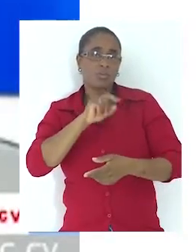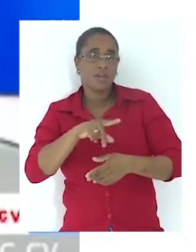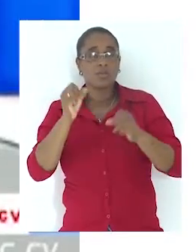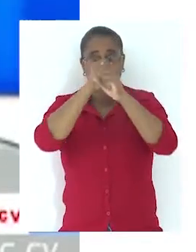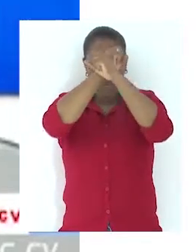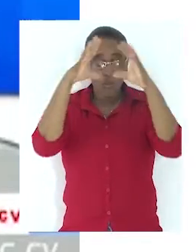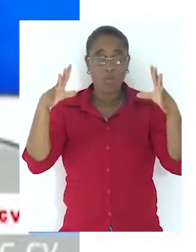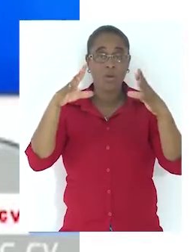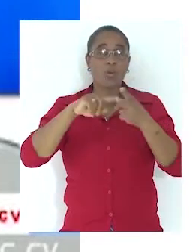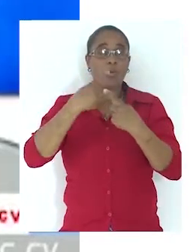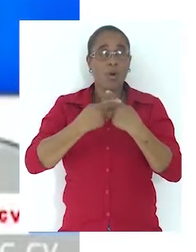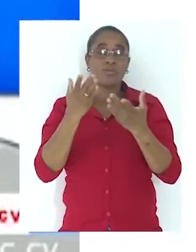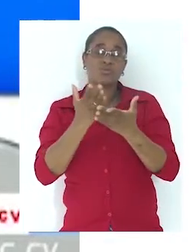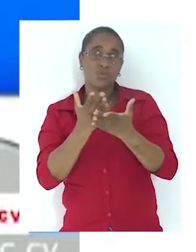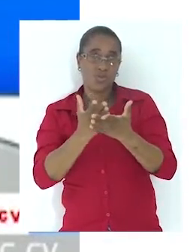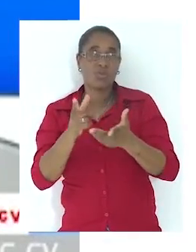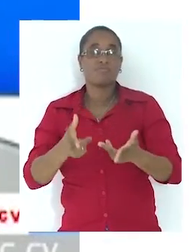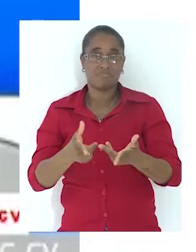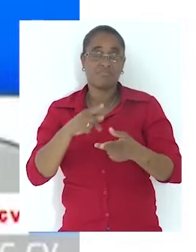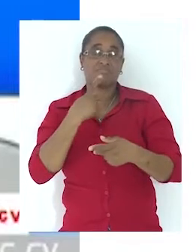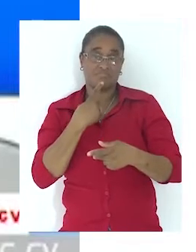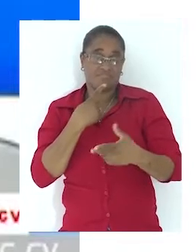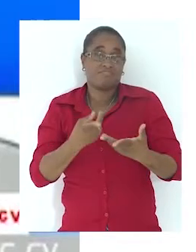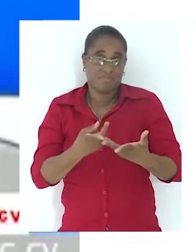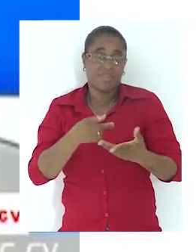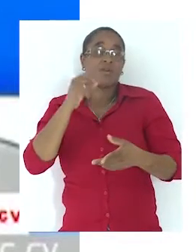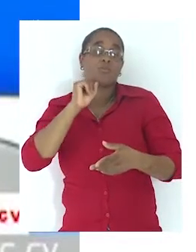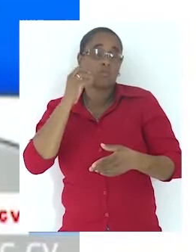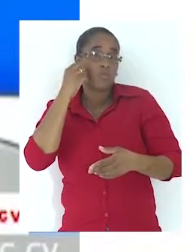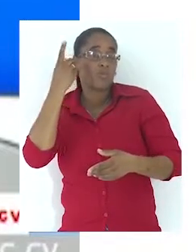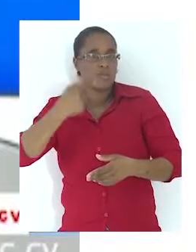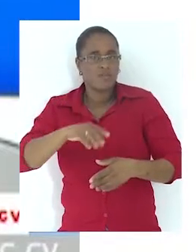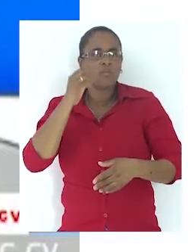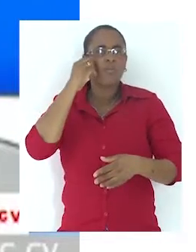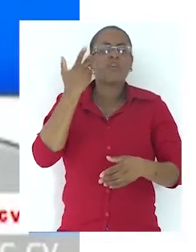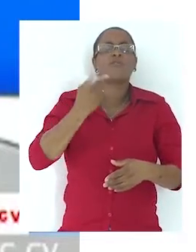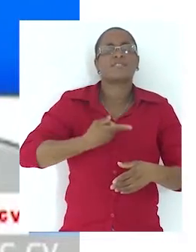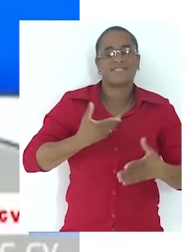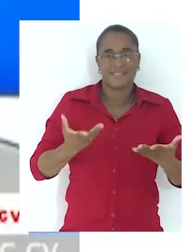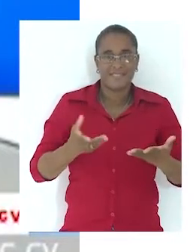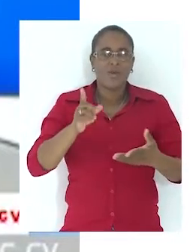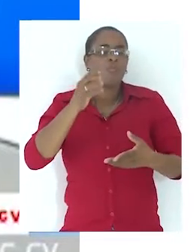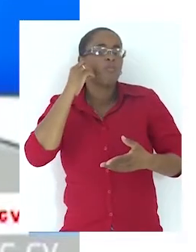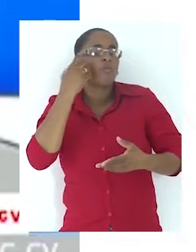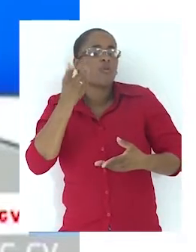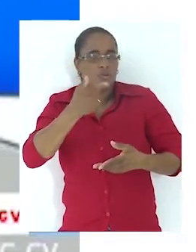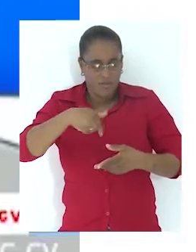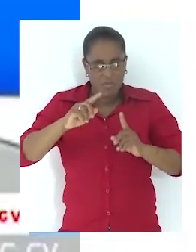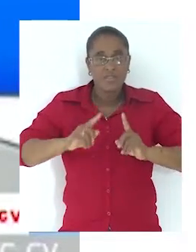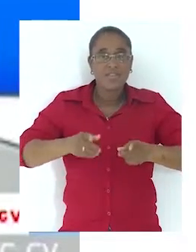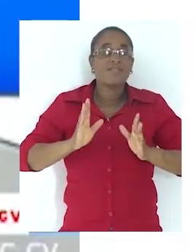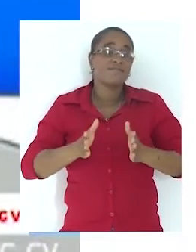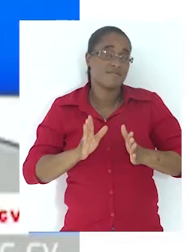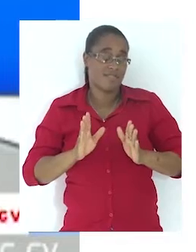de concluir o ano letivo como bem entender, como der, né? Como é que vai ser? Como é que vamos iniciar, já que já